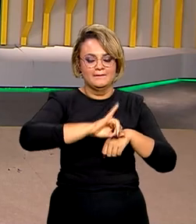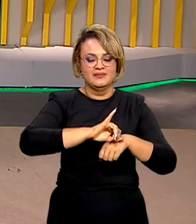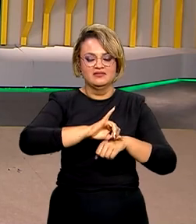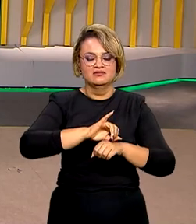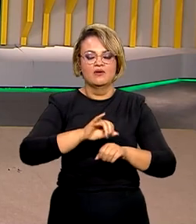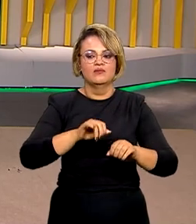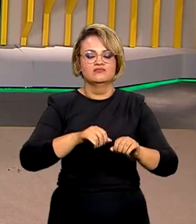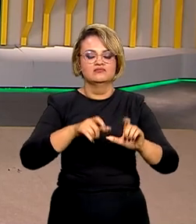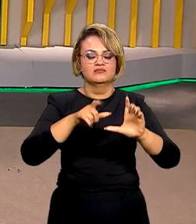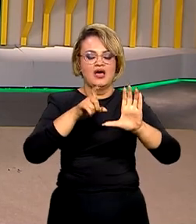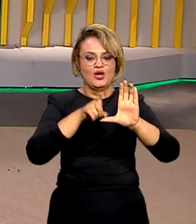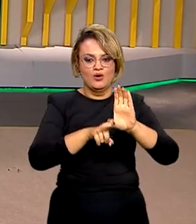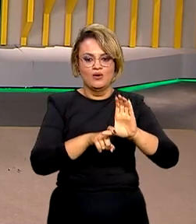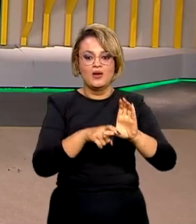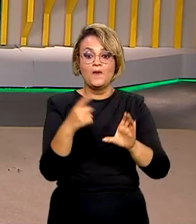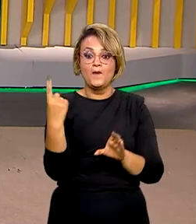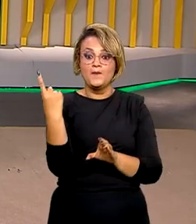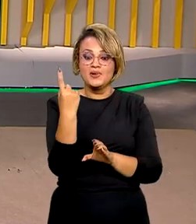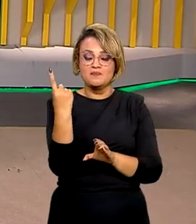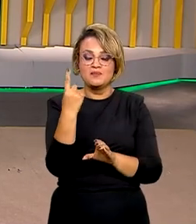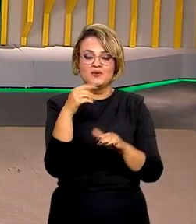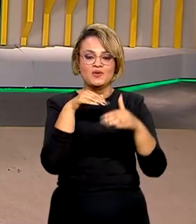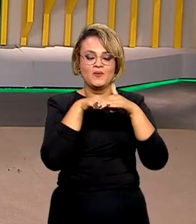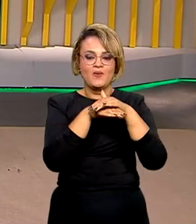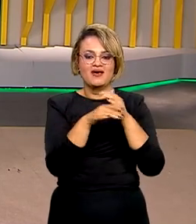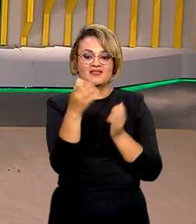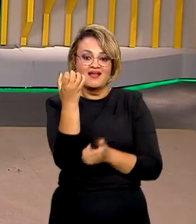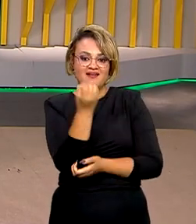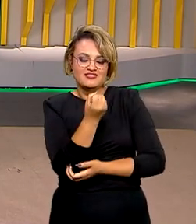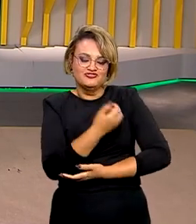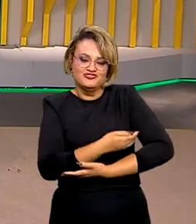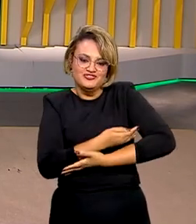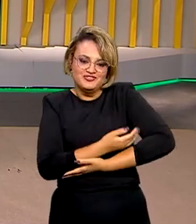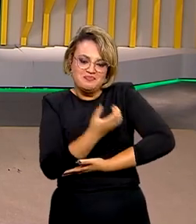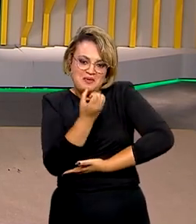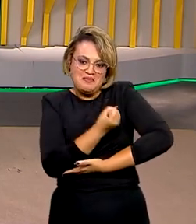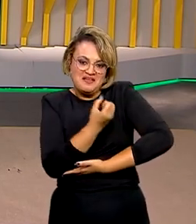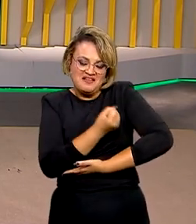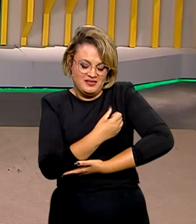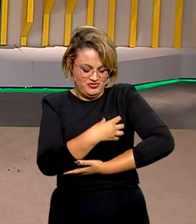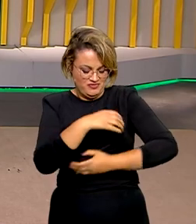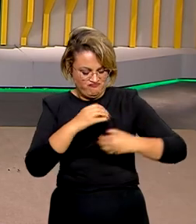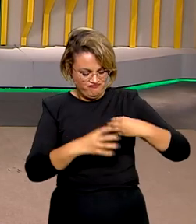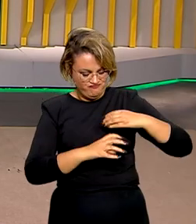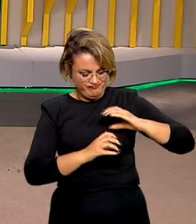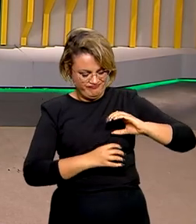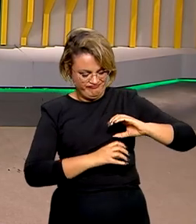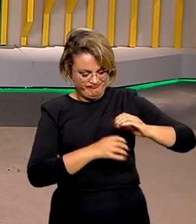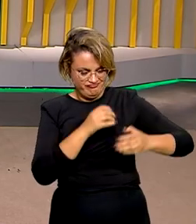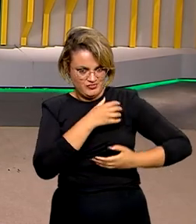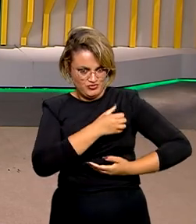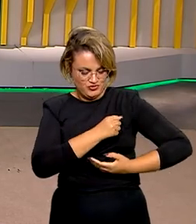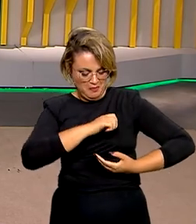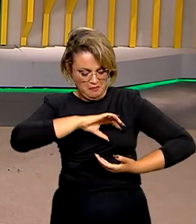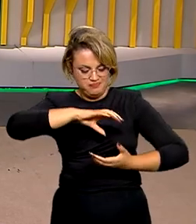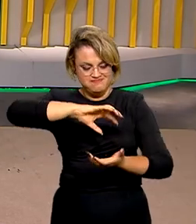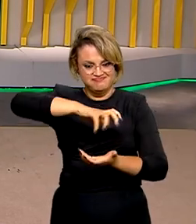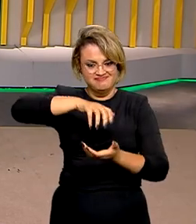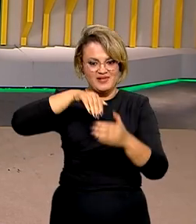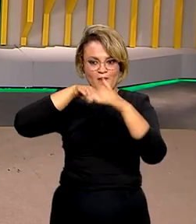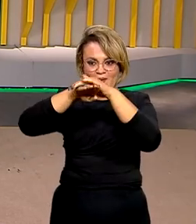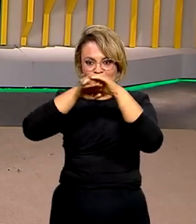Angola, o primeiro banco de leite humano. Desde então, inspirado no modelo brasileiro, o mecanismo vem